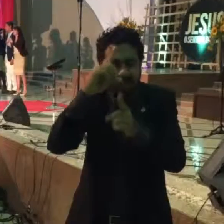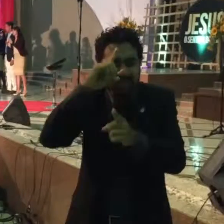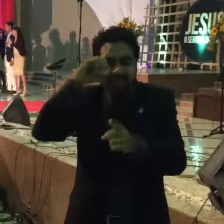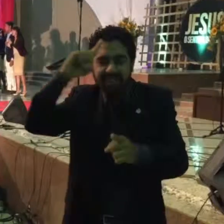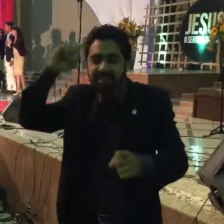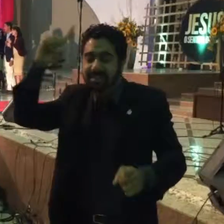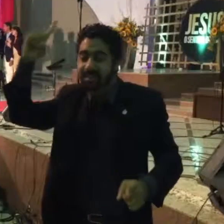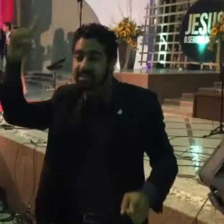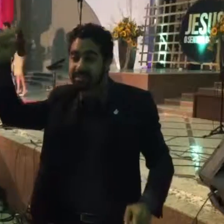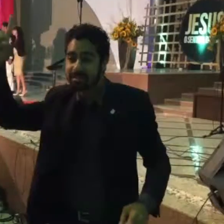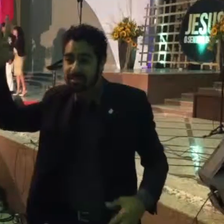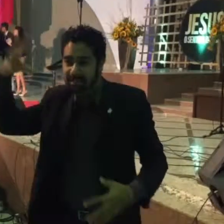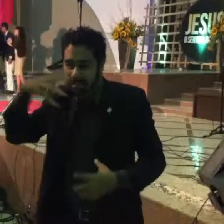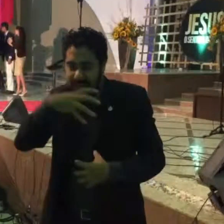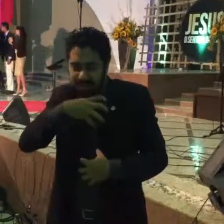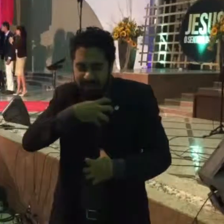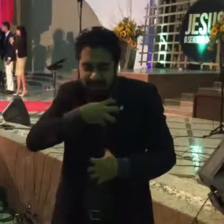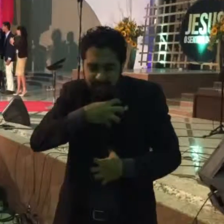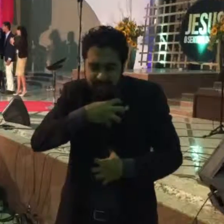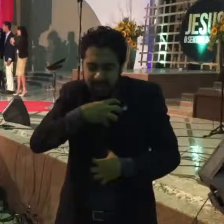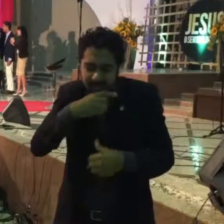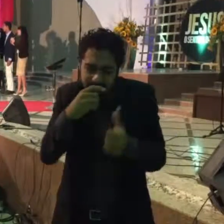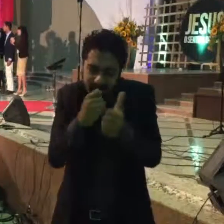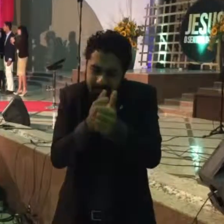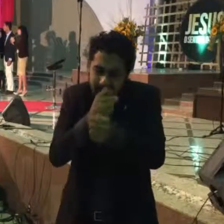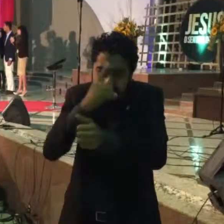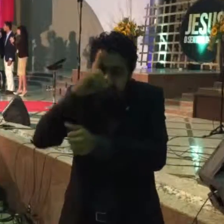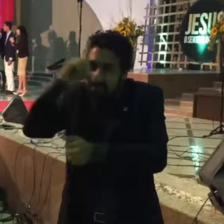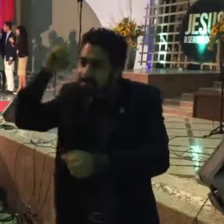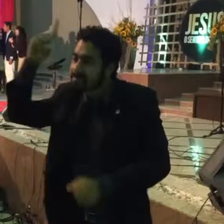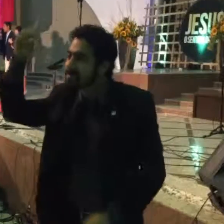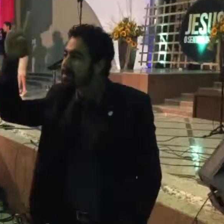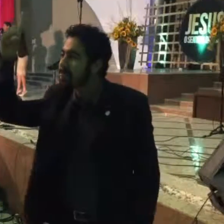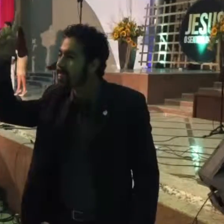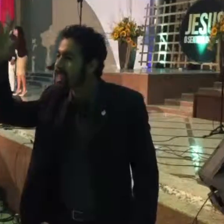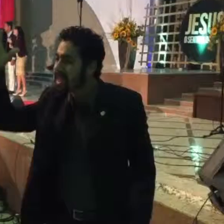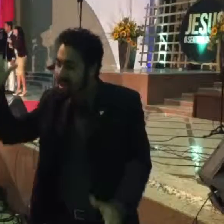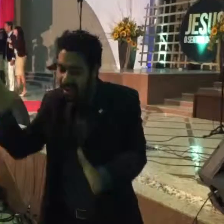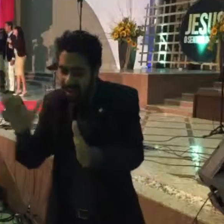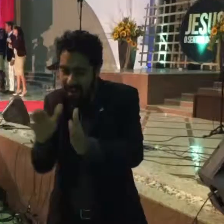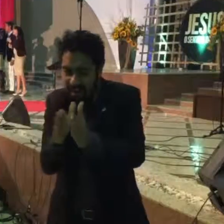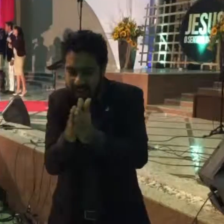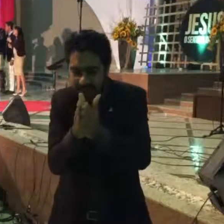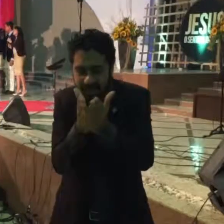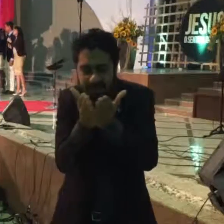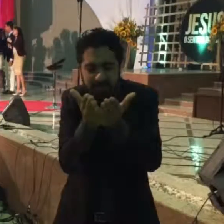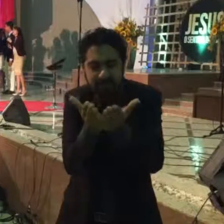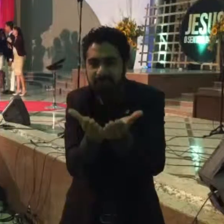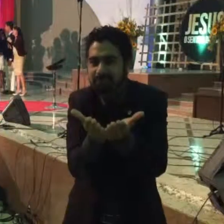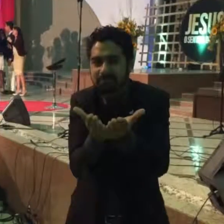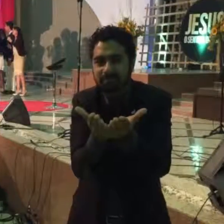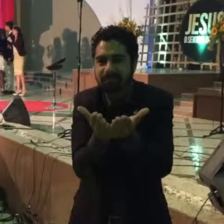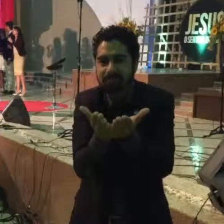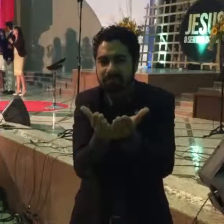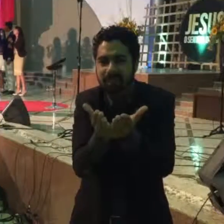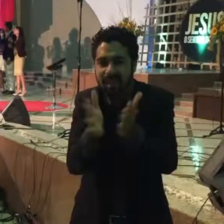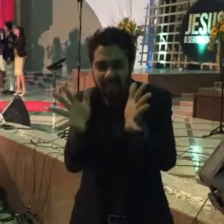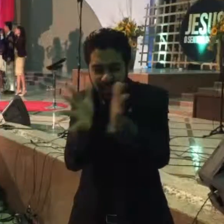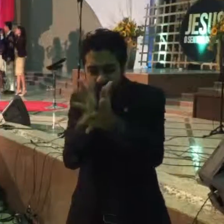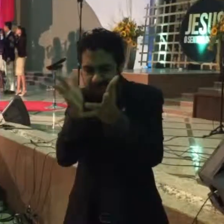de Deus após o Senhor A Bíblia é, um livro